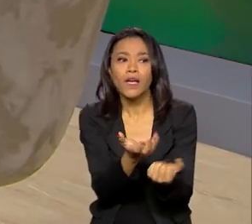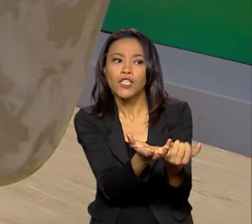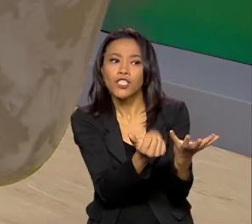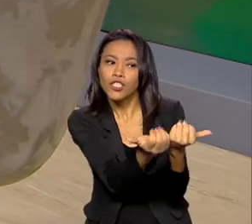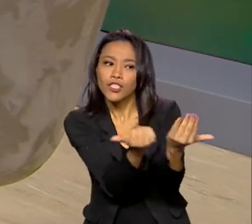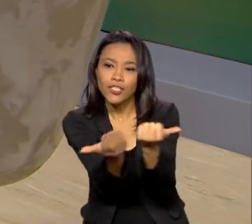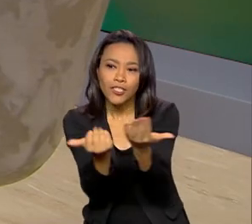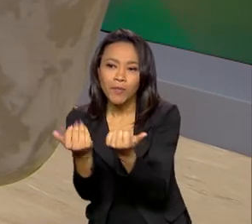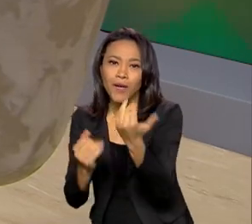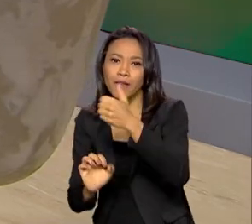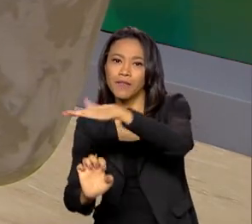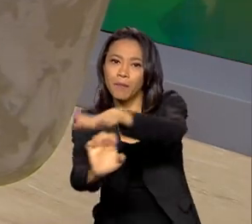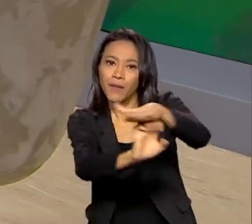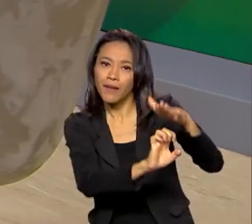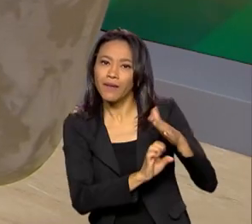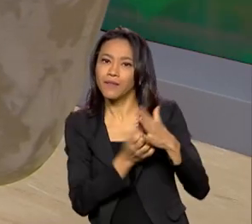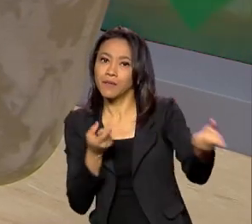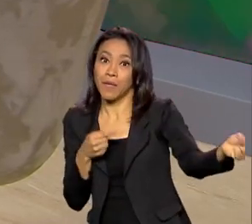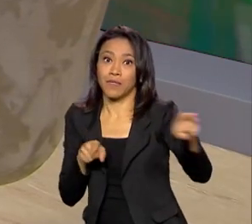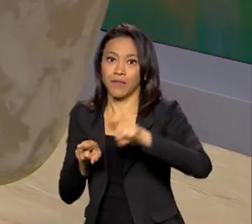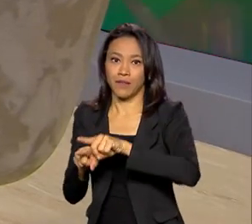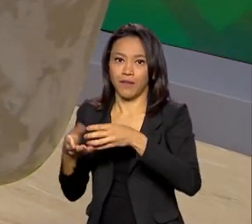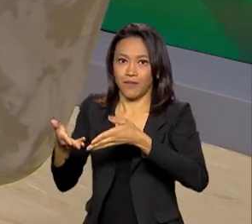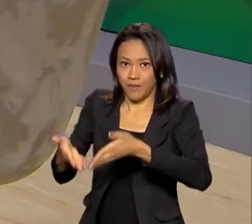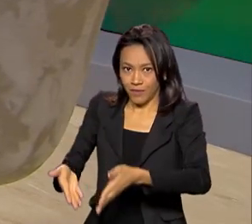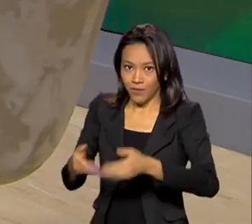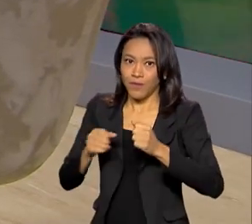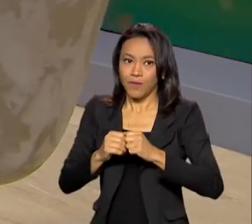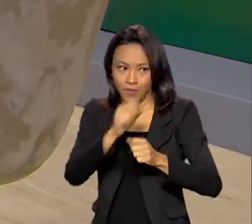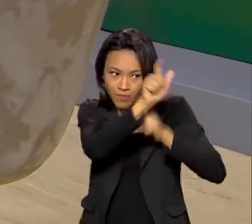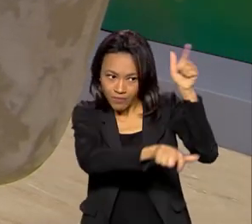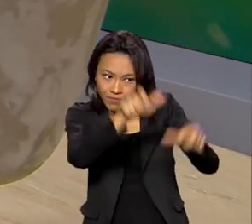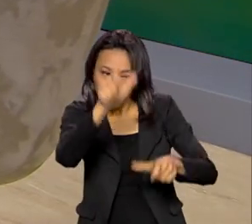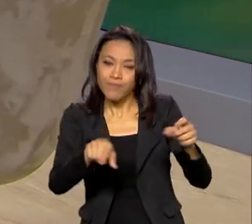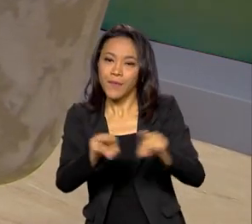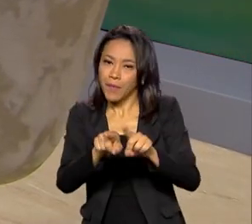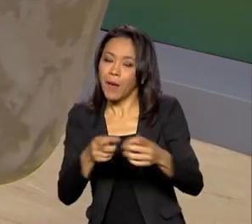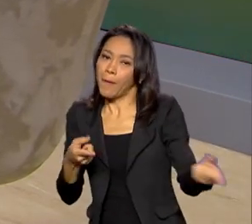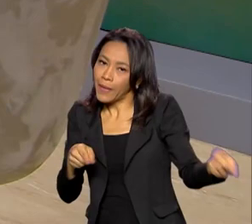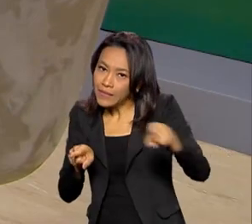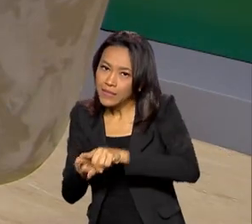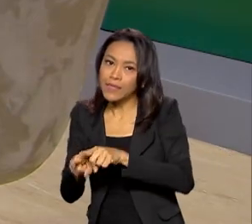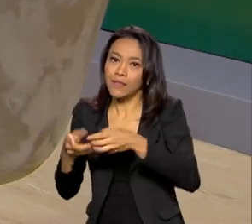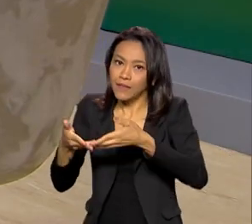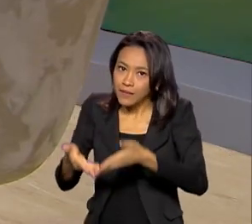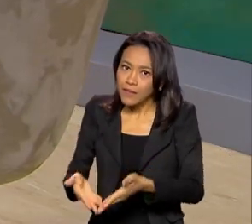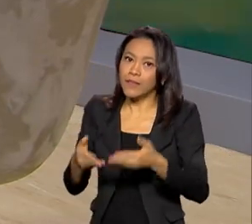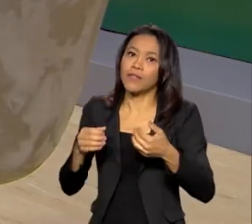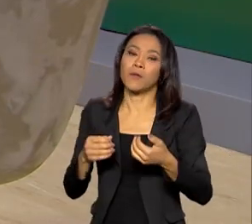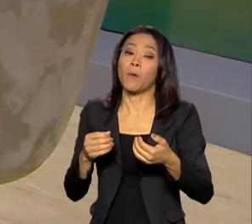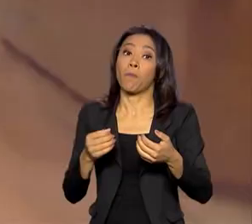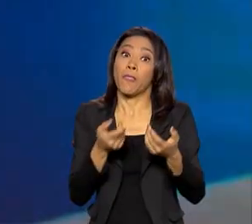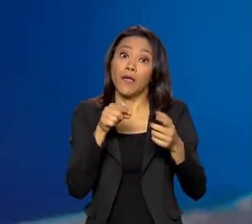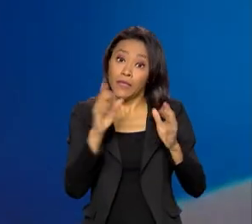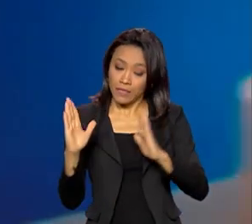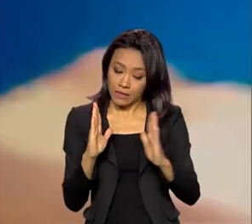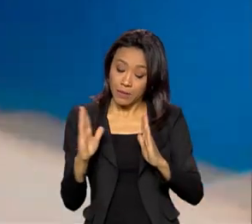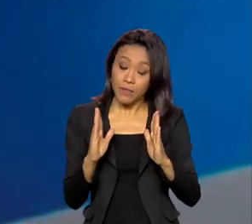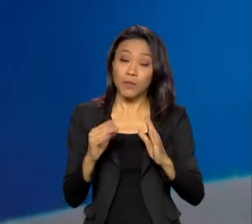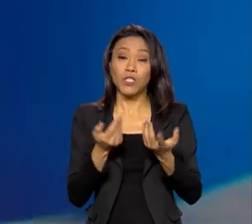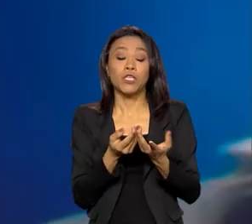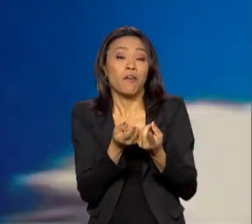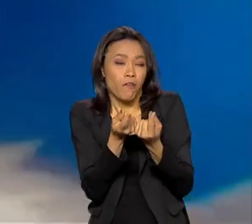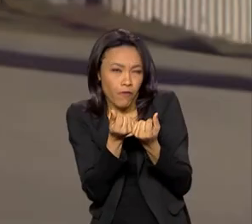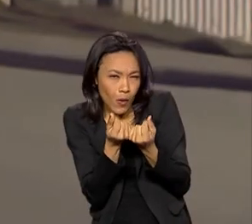novos parceiros, dentro daquele princípio, daquela tríade de preço, prazo e qualidade,